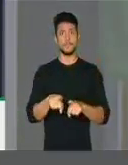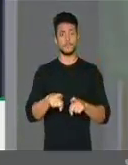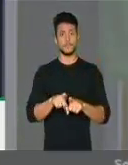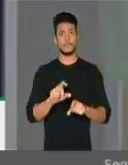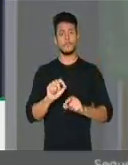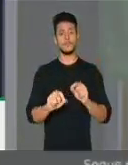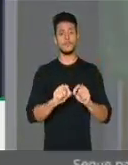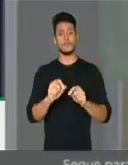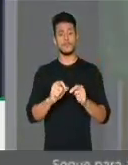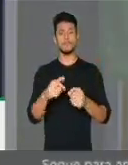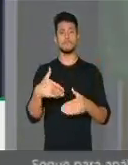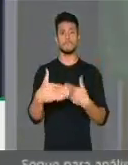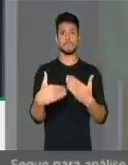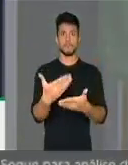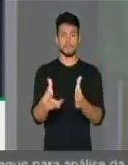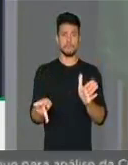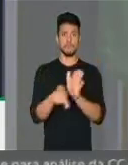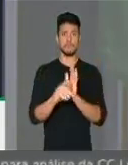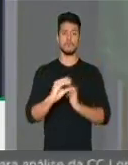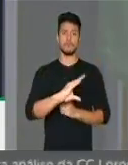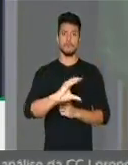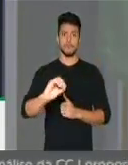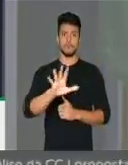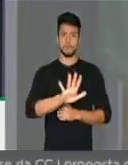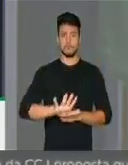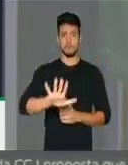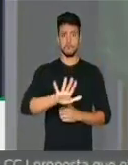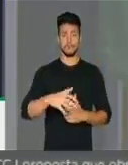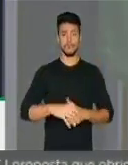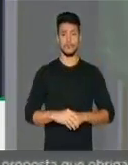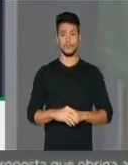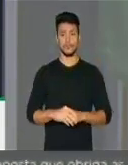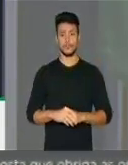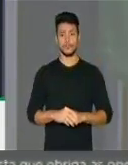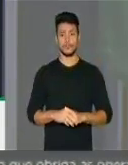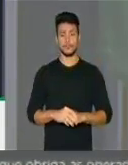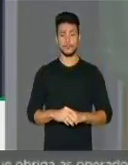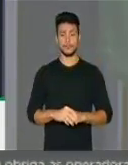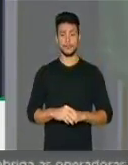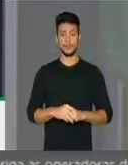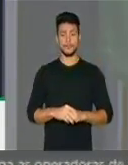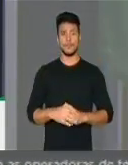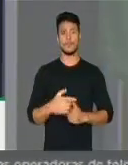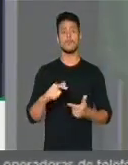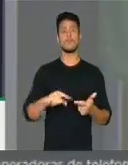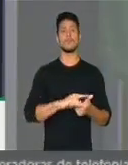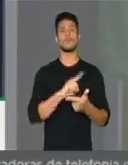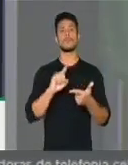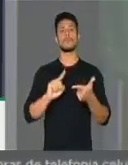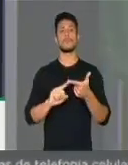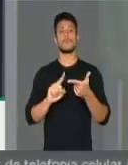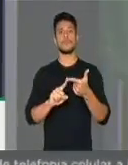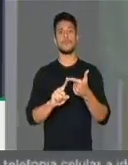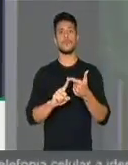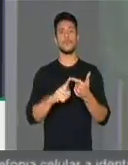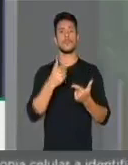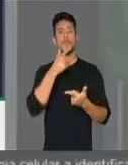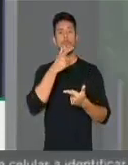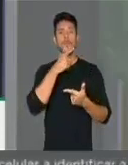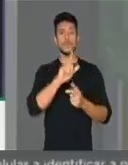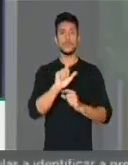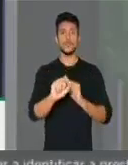Superintendência de Desenvolvimento do Centro-Oeste, SUDECO. Inciso 2º, aquisição de combustíveis fósseis